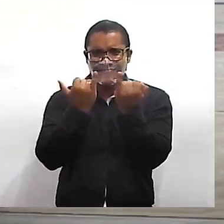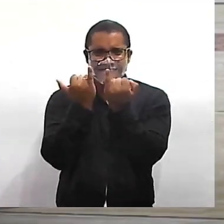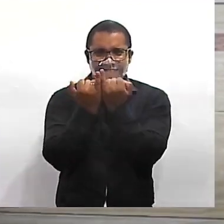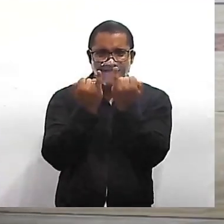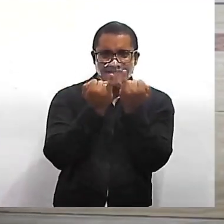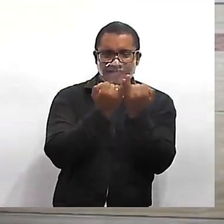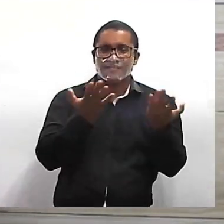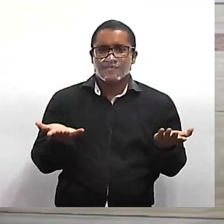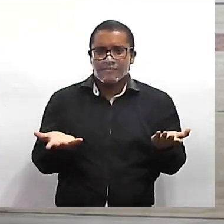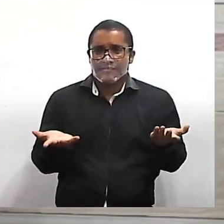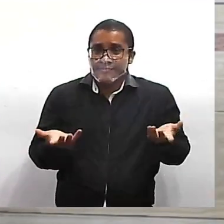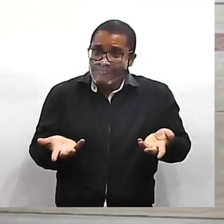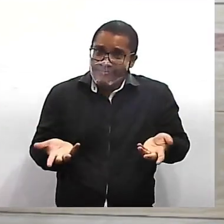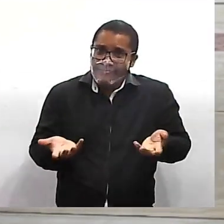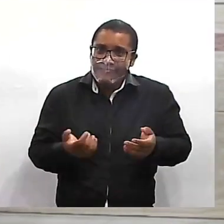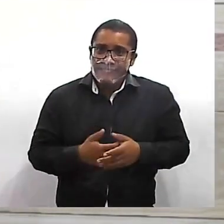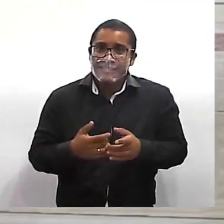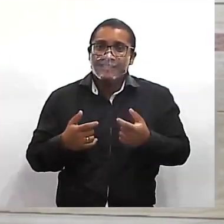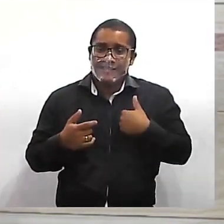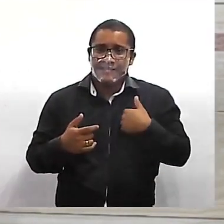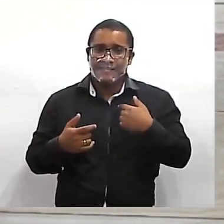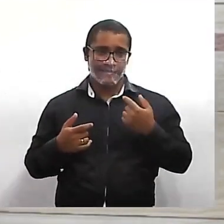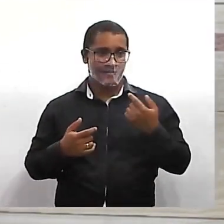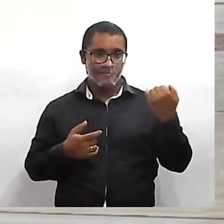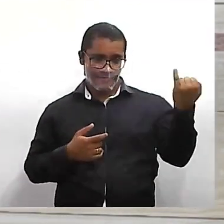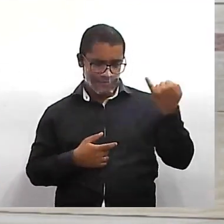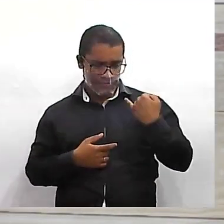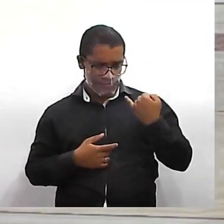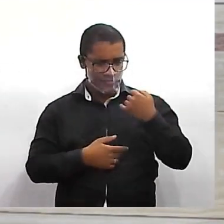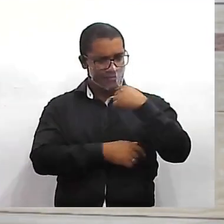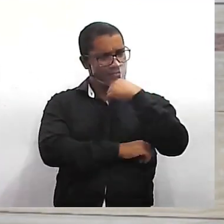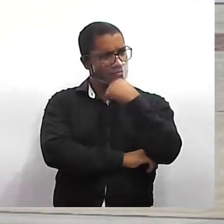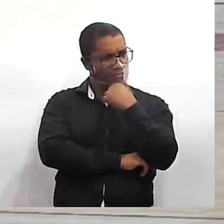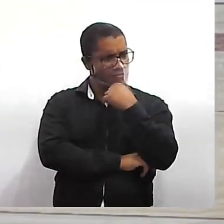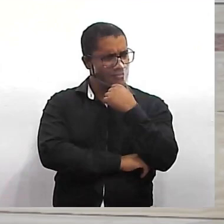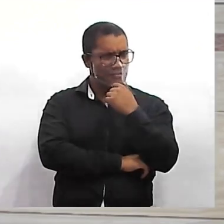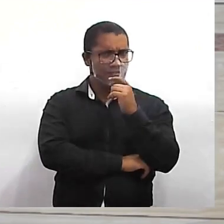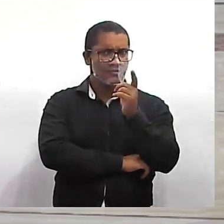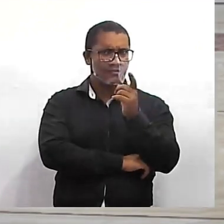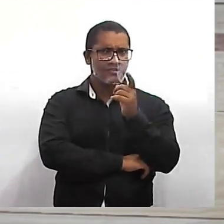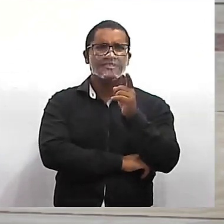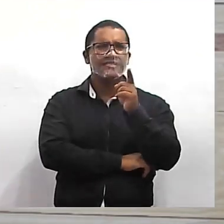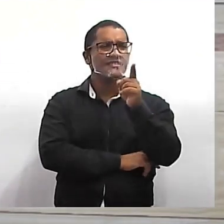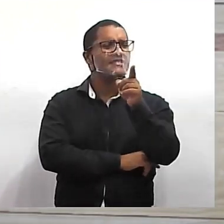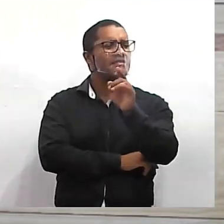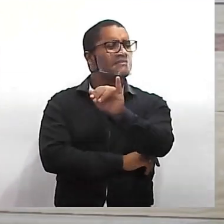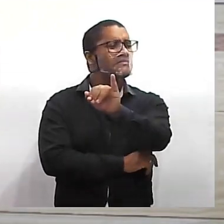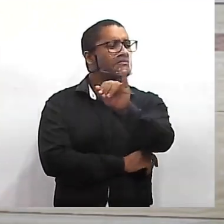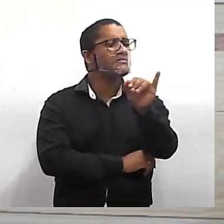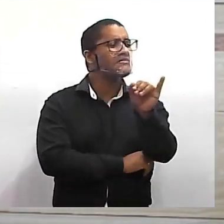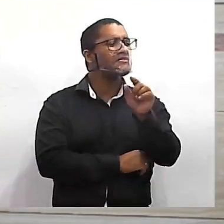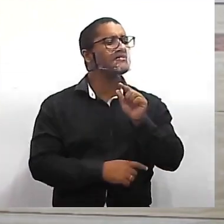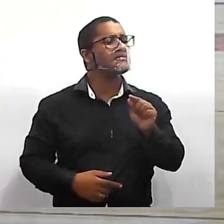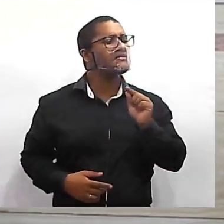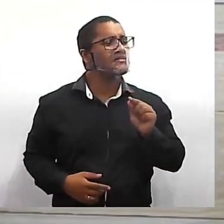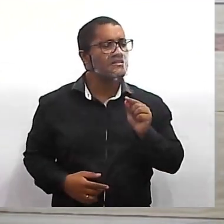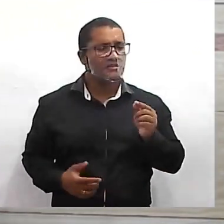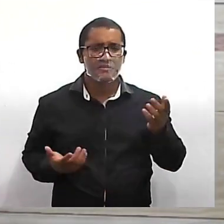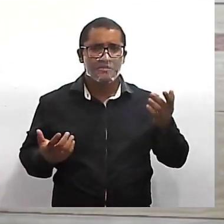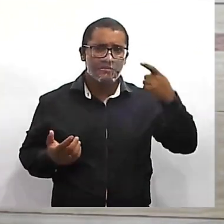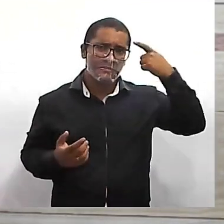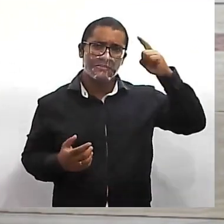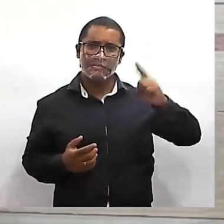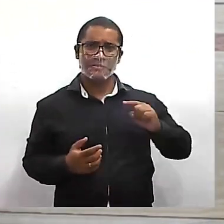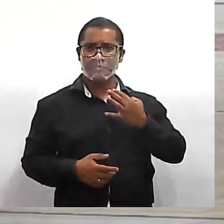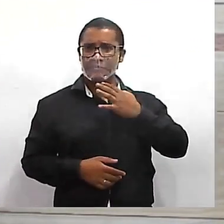a velha fofoca. Eu ouço um comentário, não sei de que canto saiu, onde o galo cantou, eu não sei de